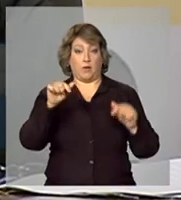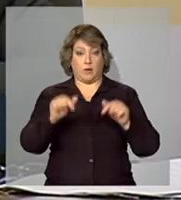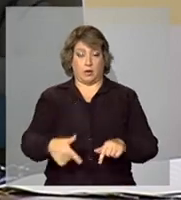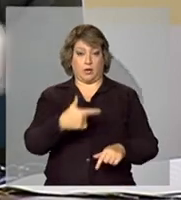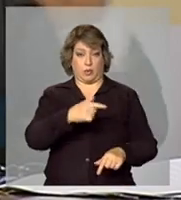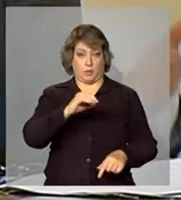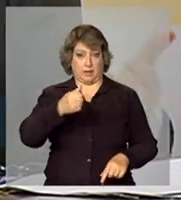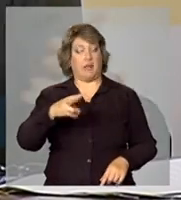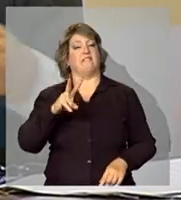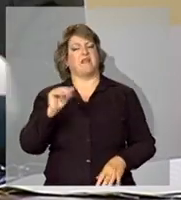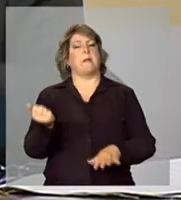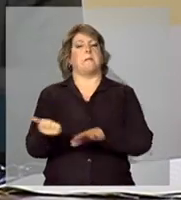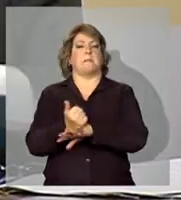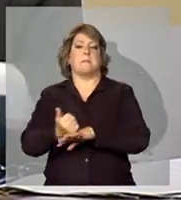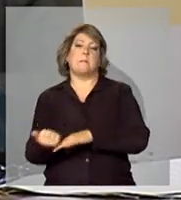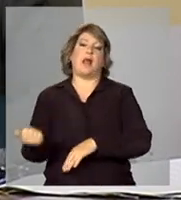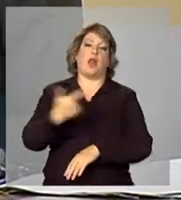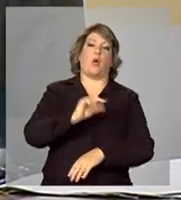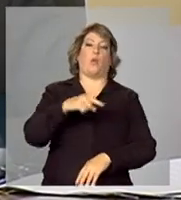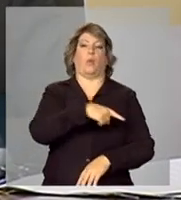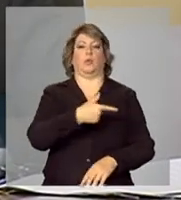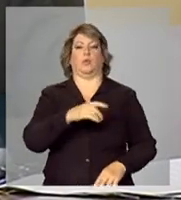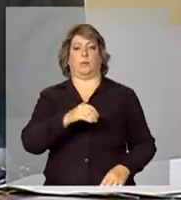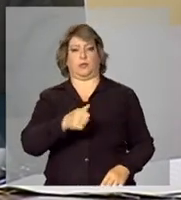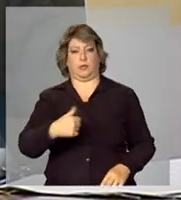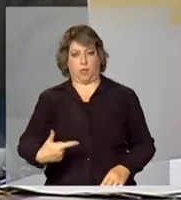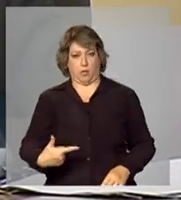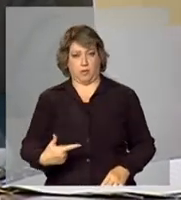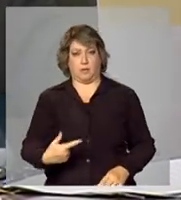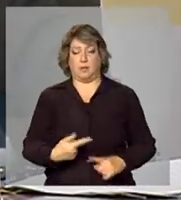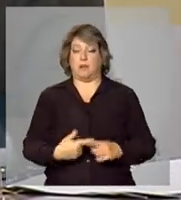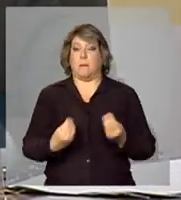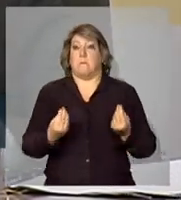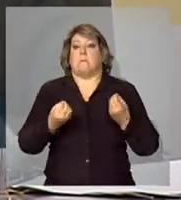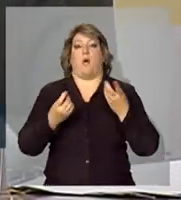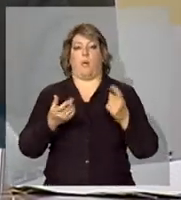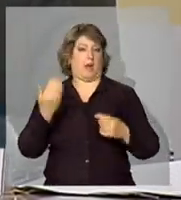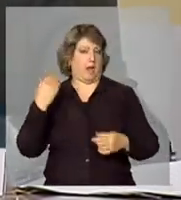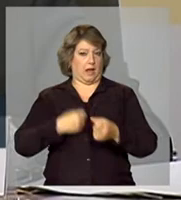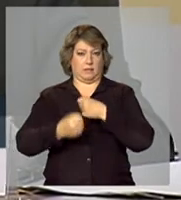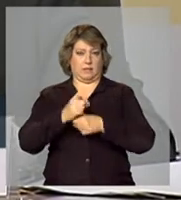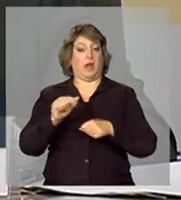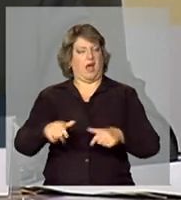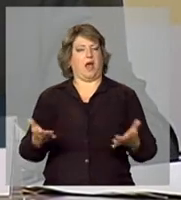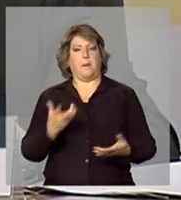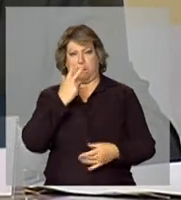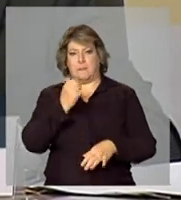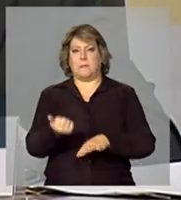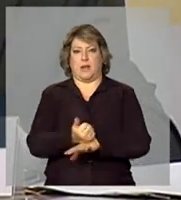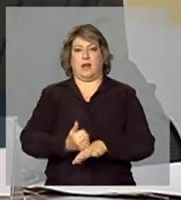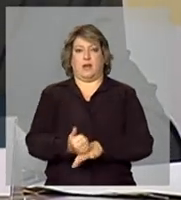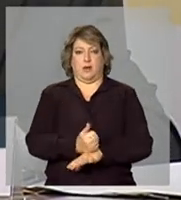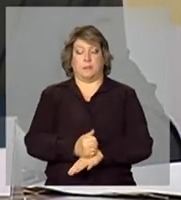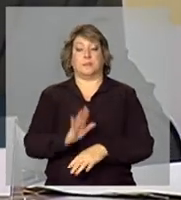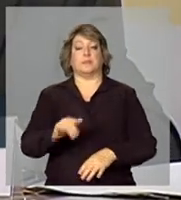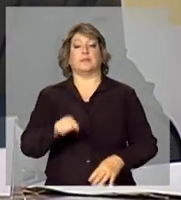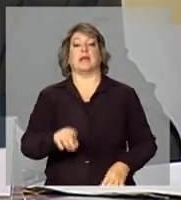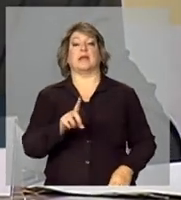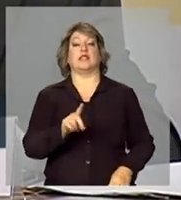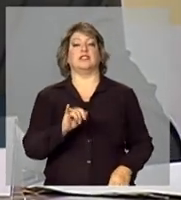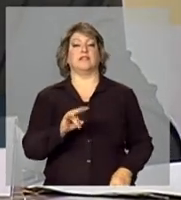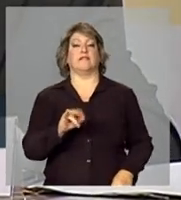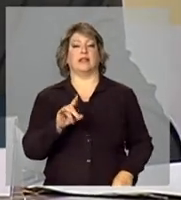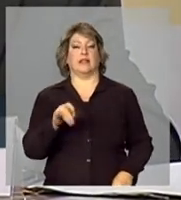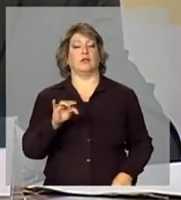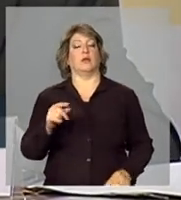Será menor melhor do que 2012 que não foi tão Ball mas o dividendo Você sabe não é uma cifra exata